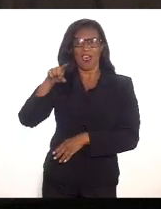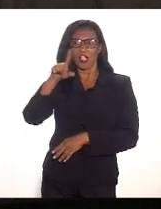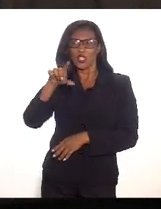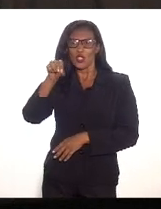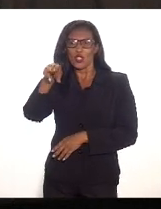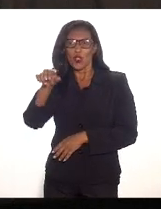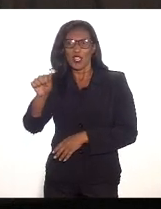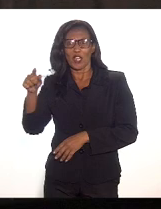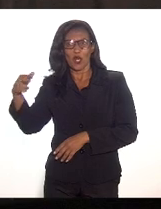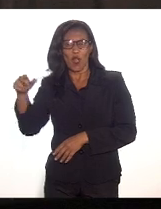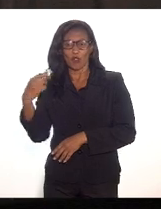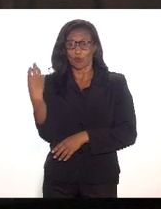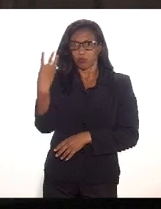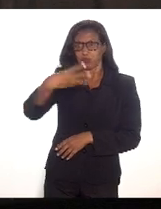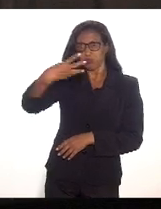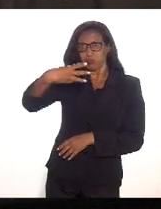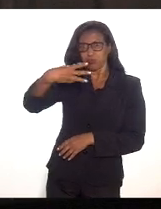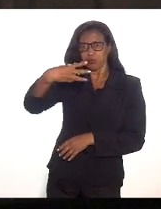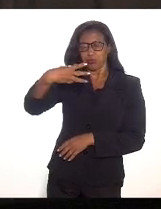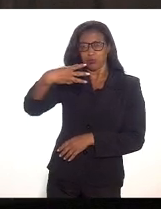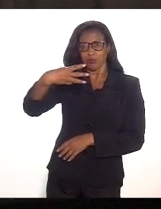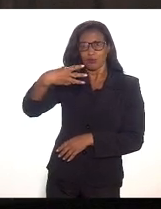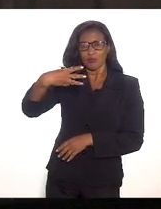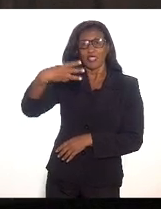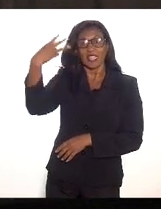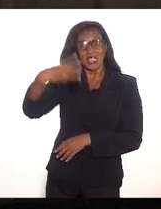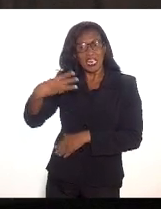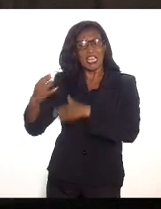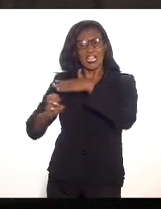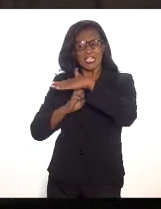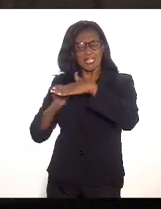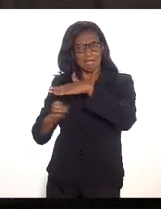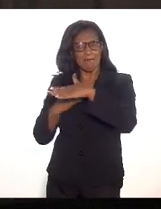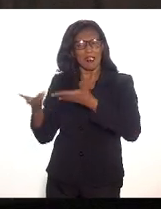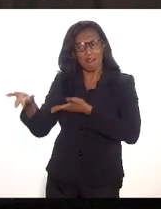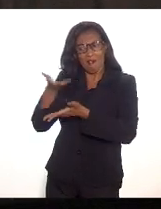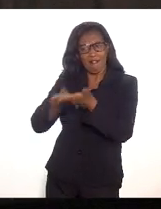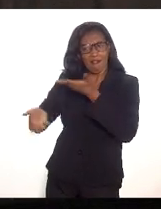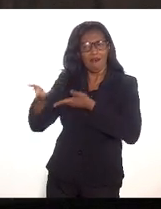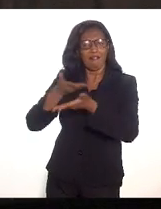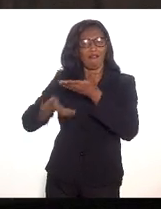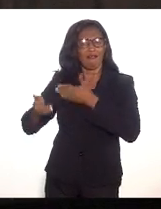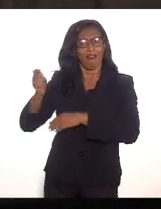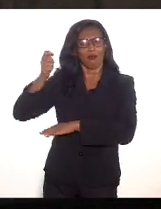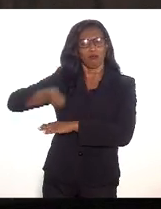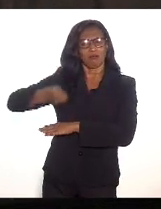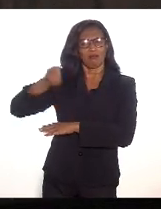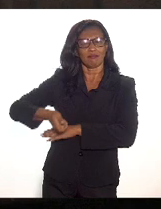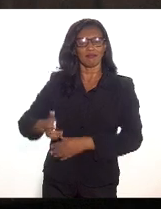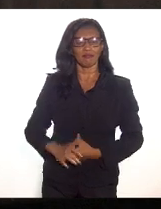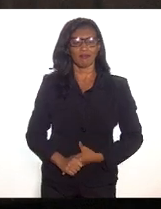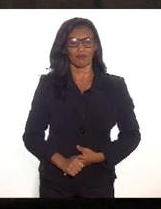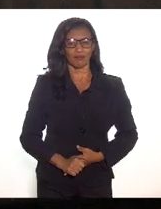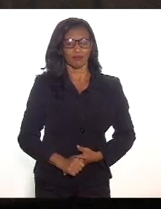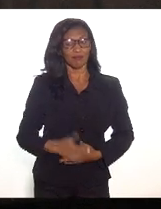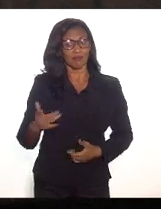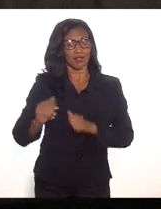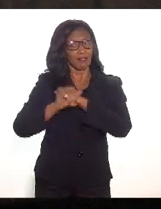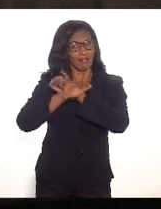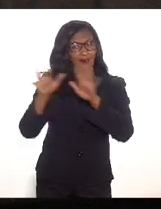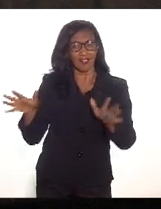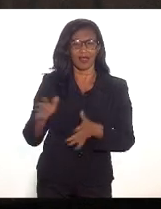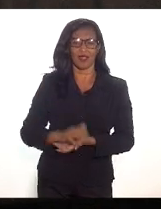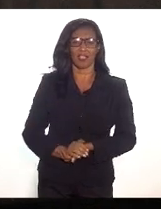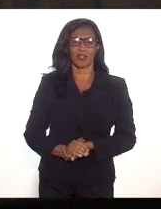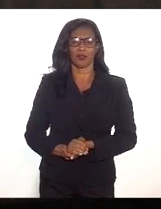apareceram três. Três empresas para participar desse processo, desse leilão. Então, é muito claro,